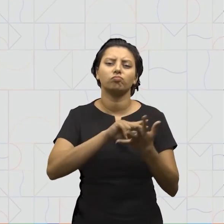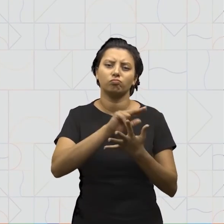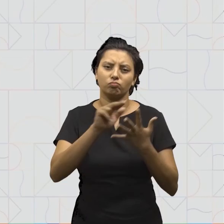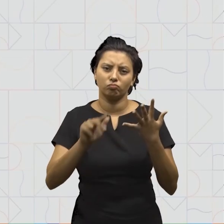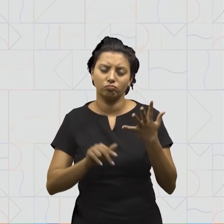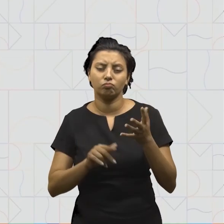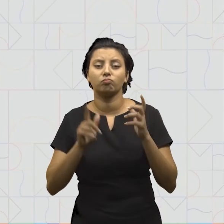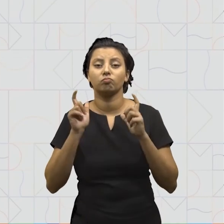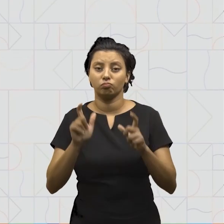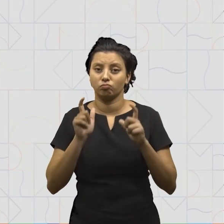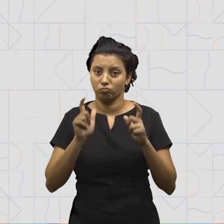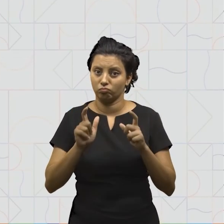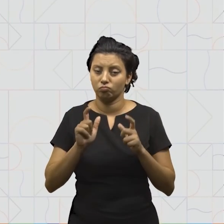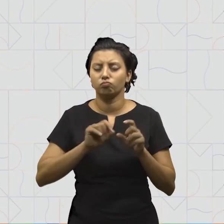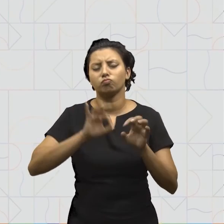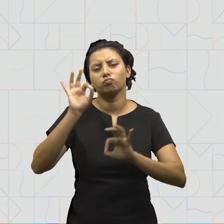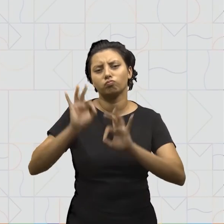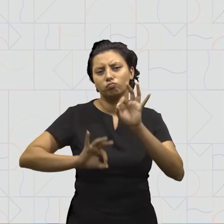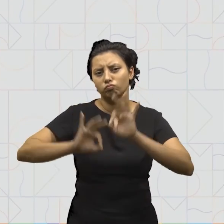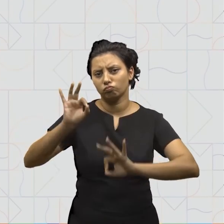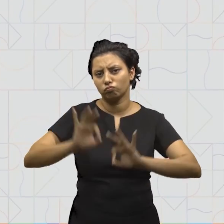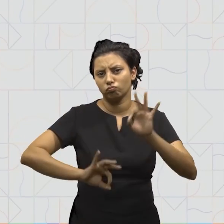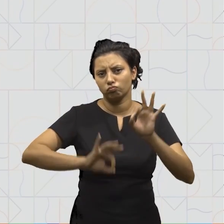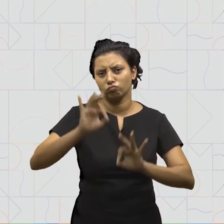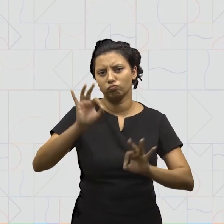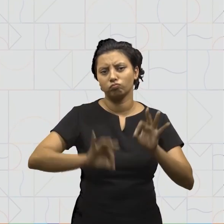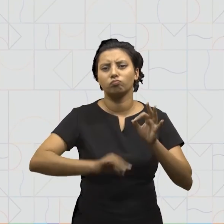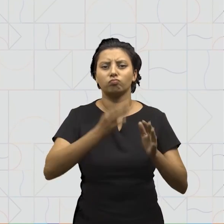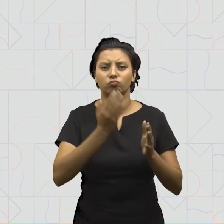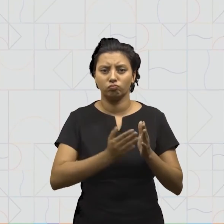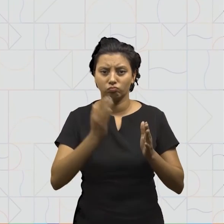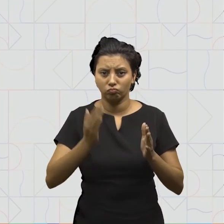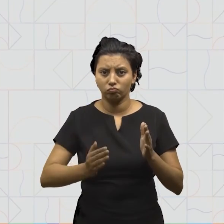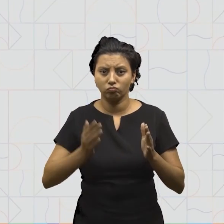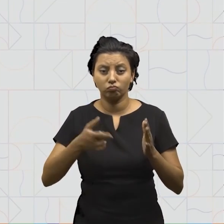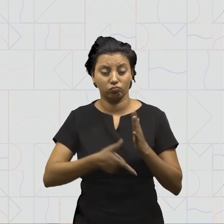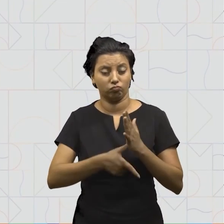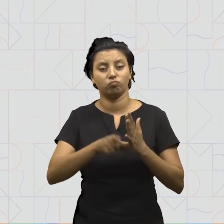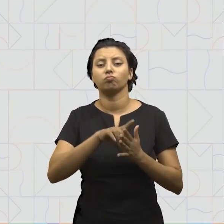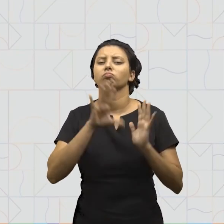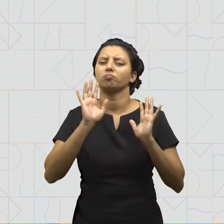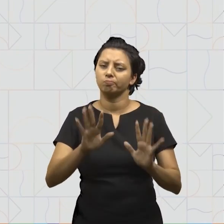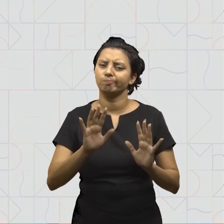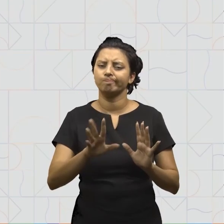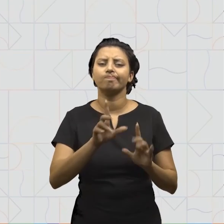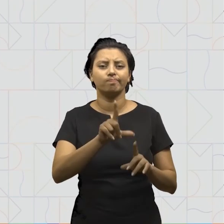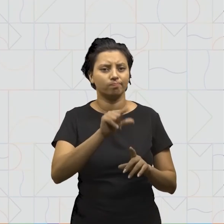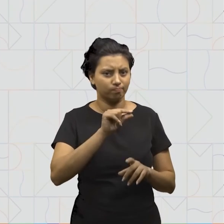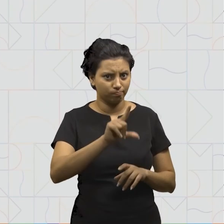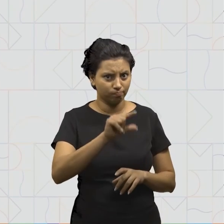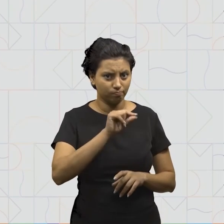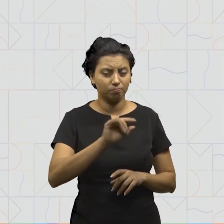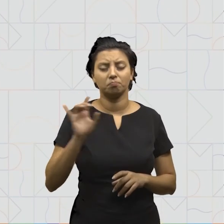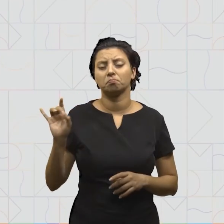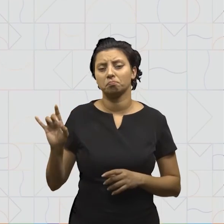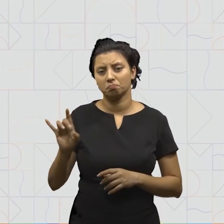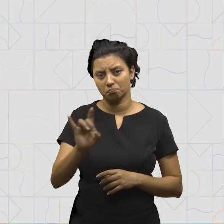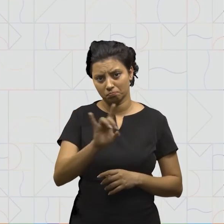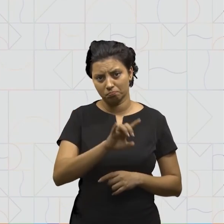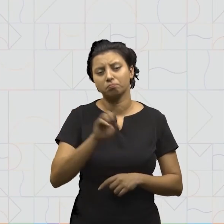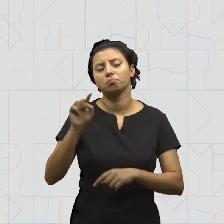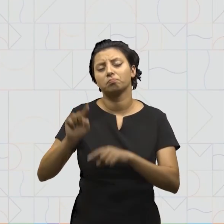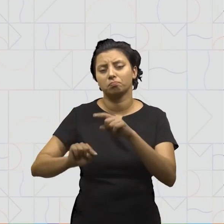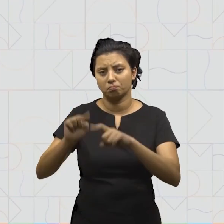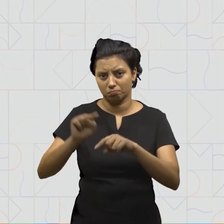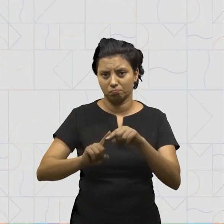outros, onde são organizados em uma ordem pré-definida. Cada elemento que